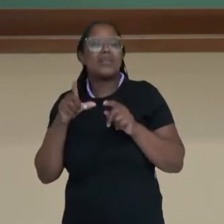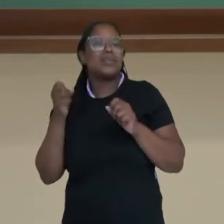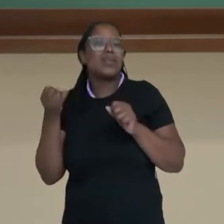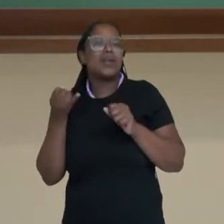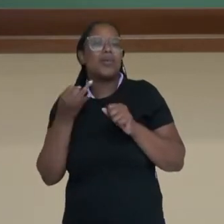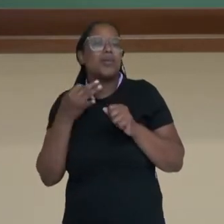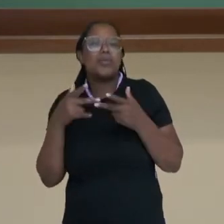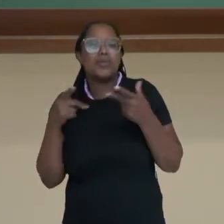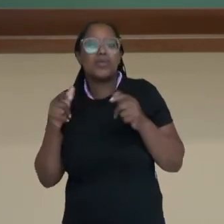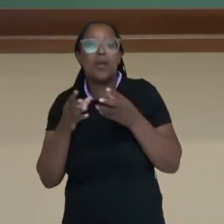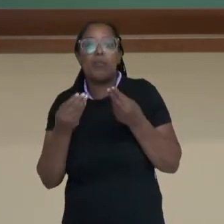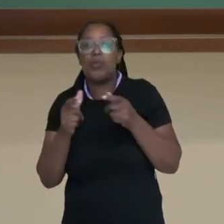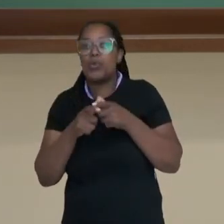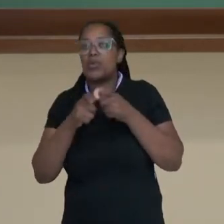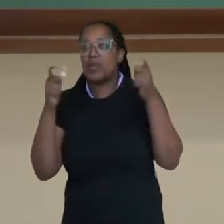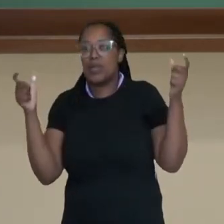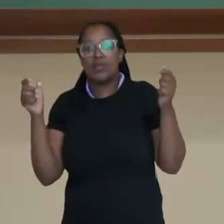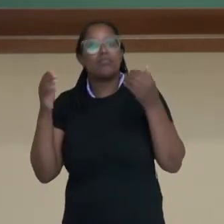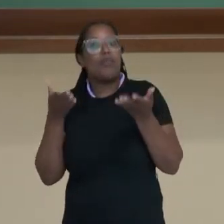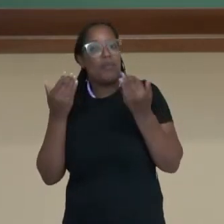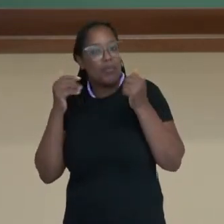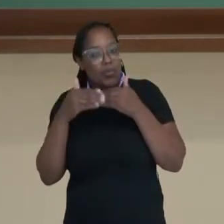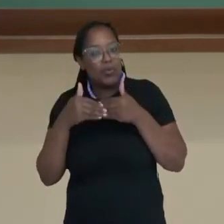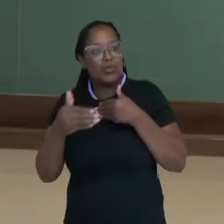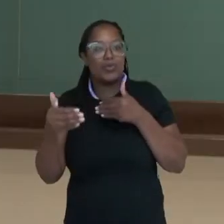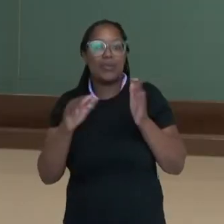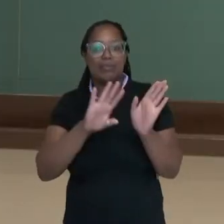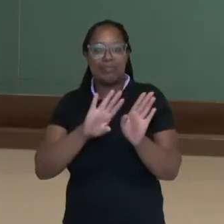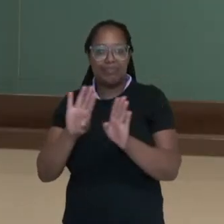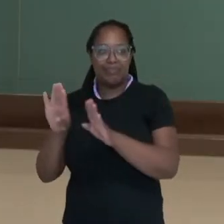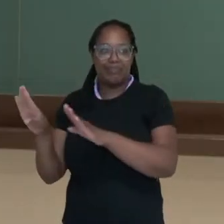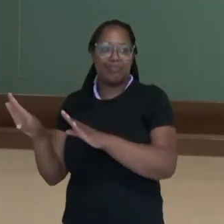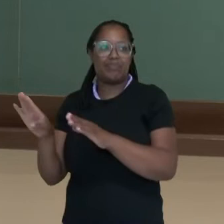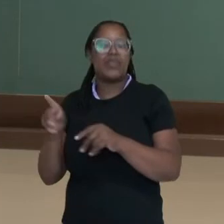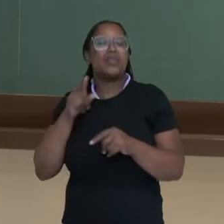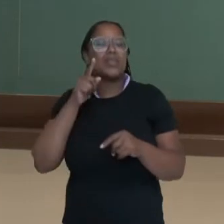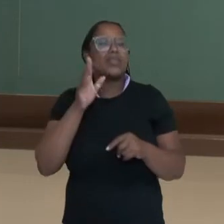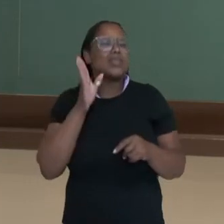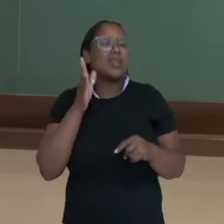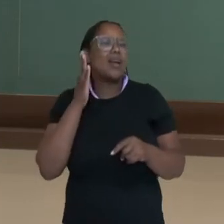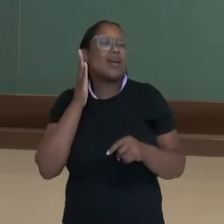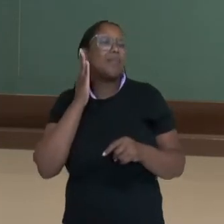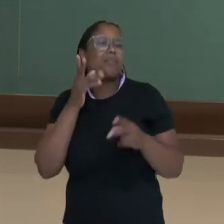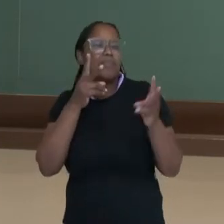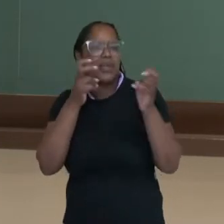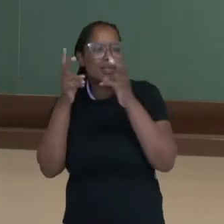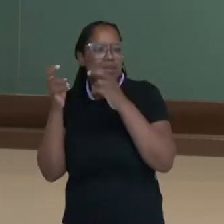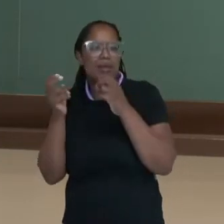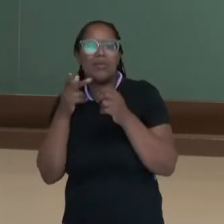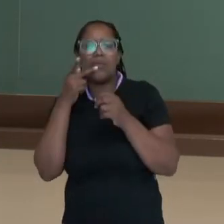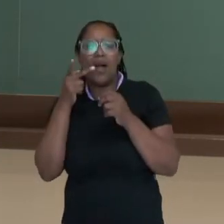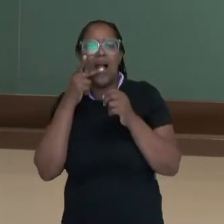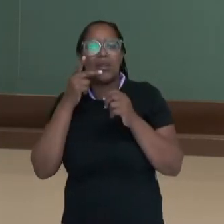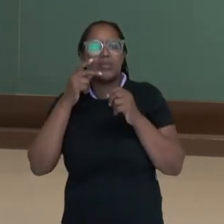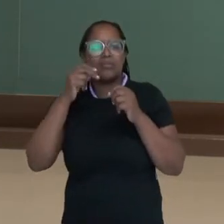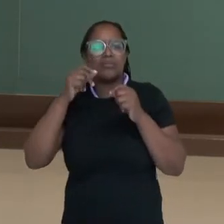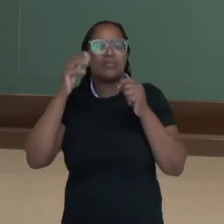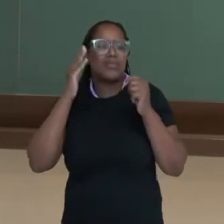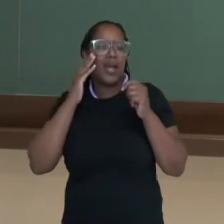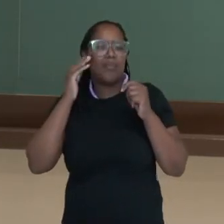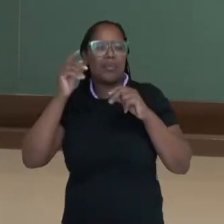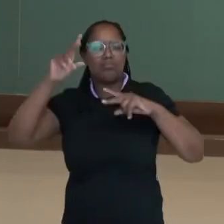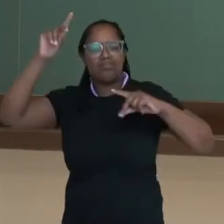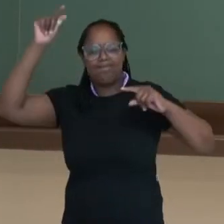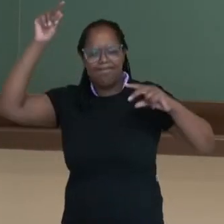muito grande. Vamos continuar. Você já deve ter ouvido falar em macumba, mas você sabia